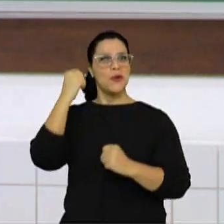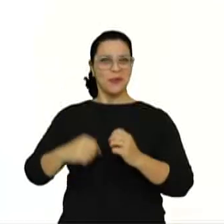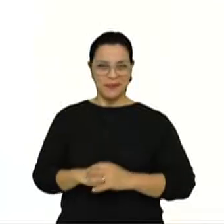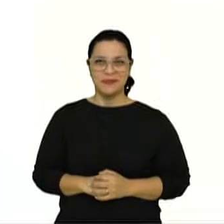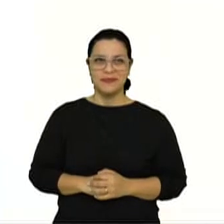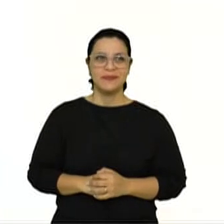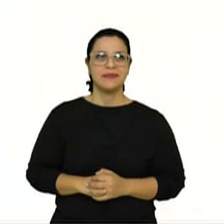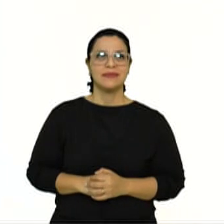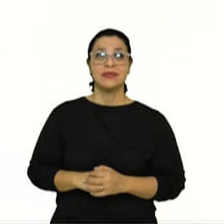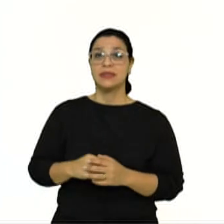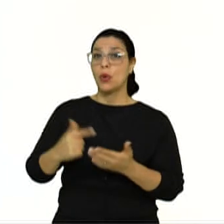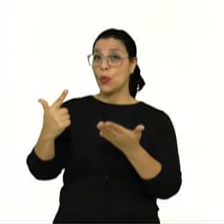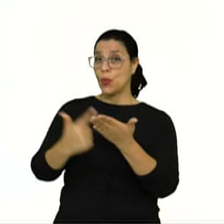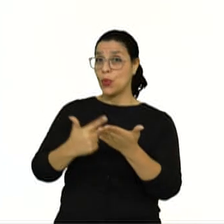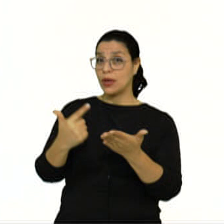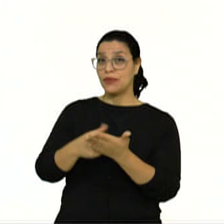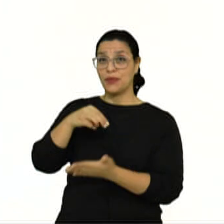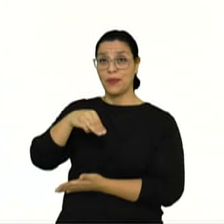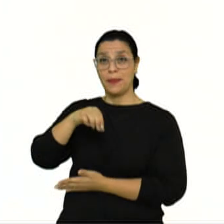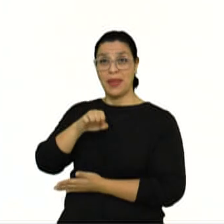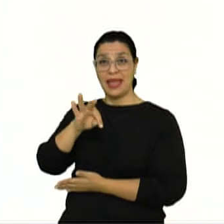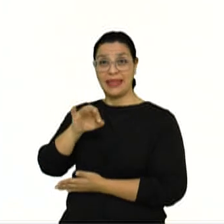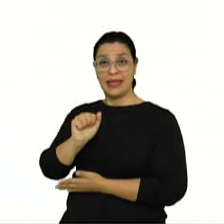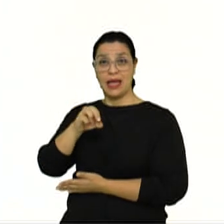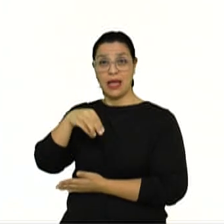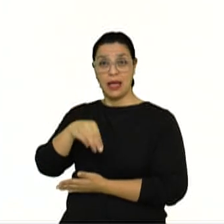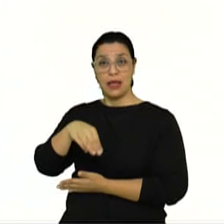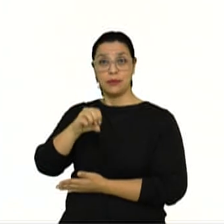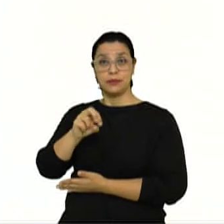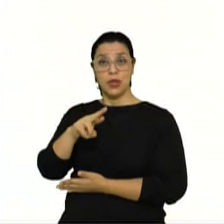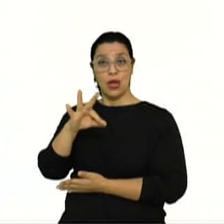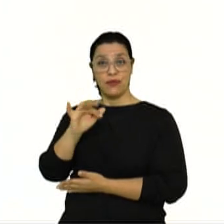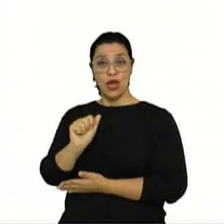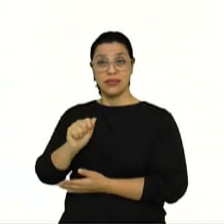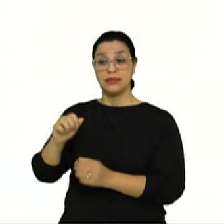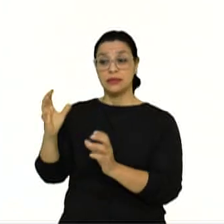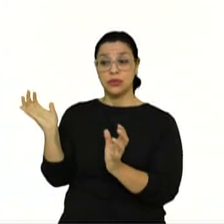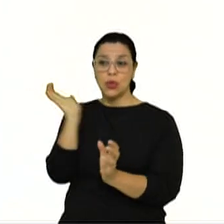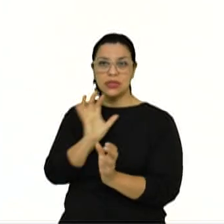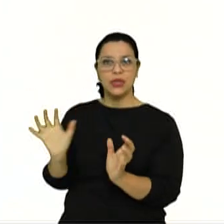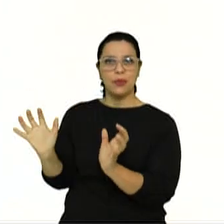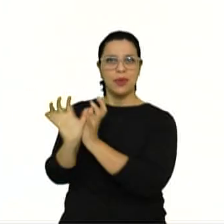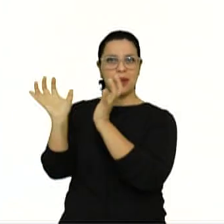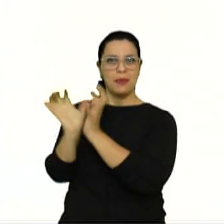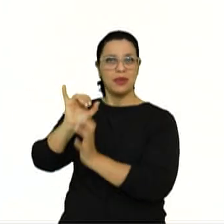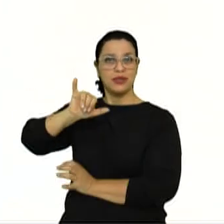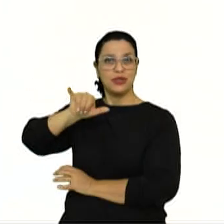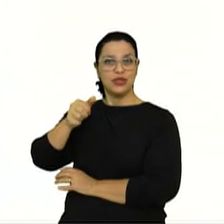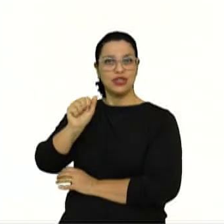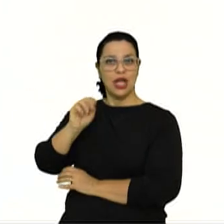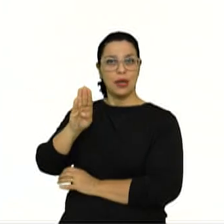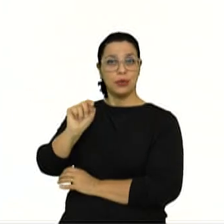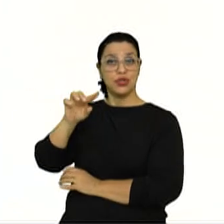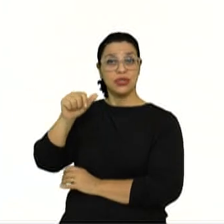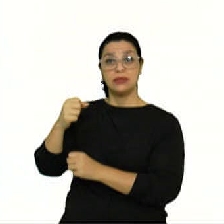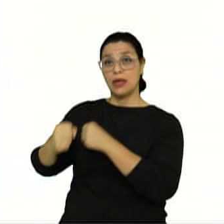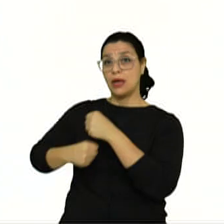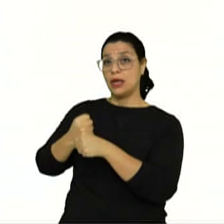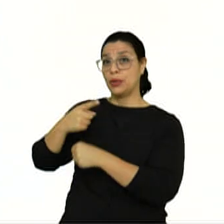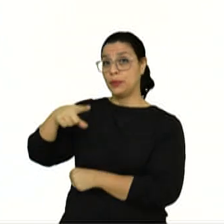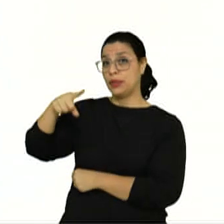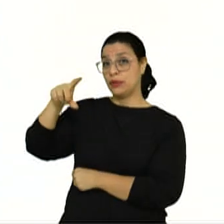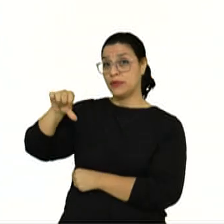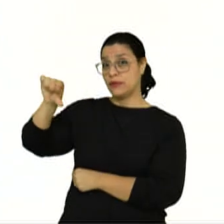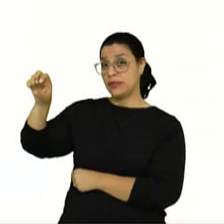Uhul! O seu livro Metamorfose recebeu o prêmio Jabuti em 95, um dos mais importantes do país.